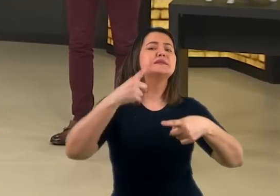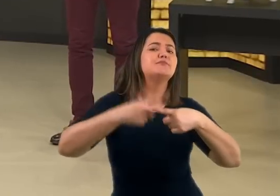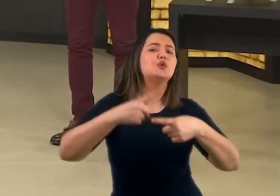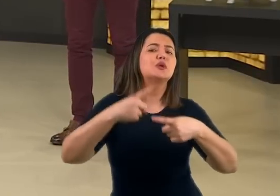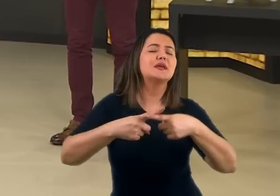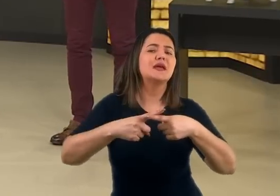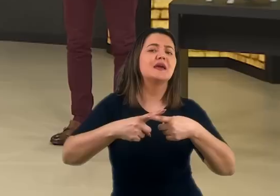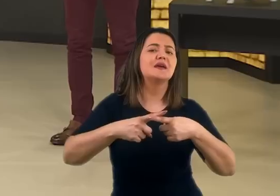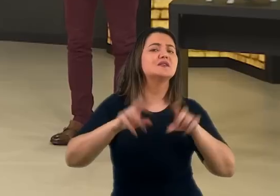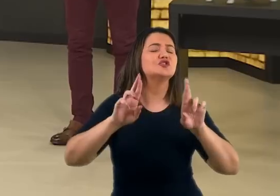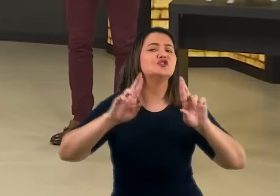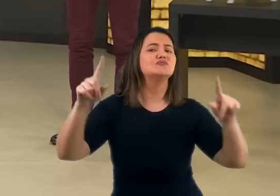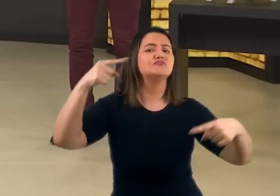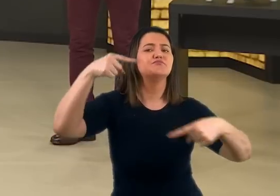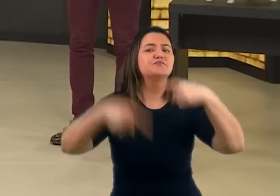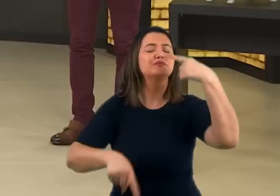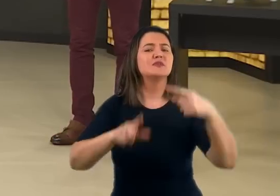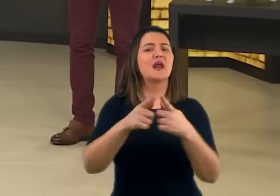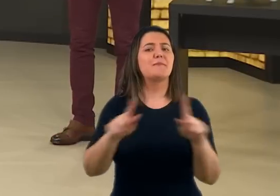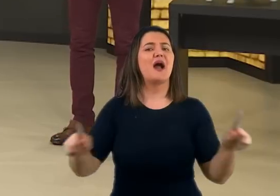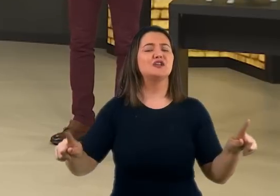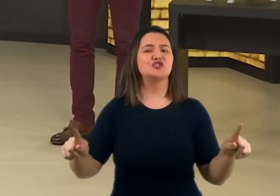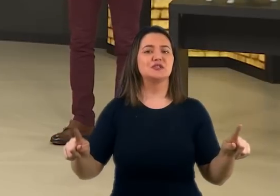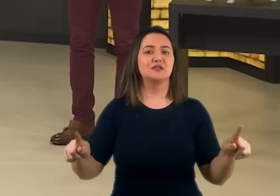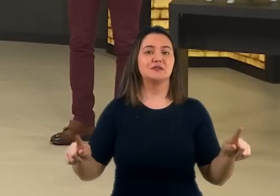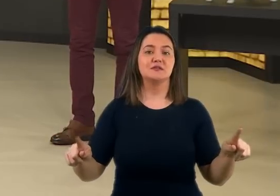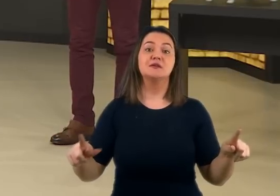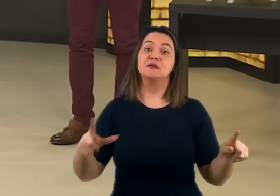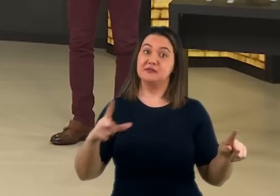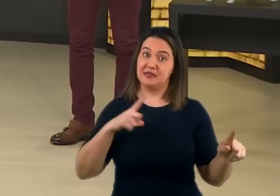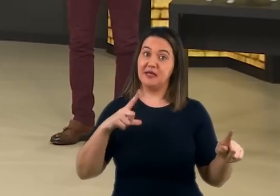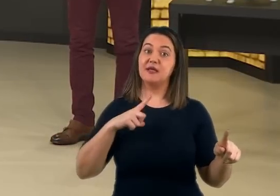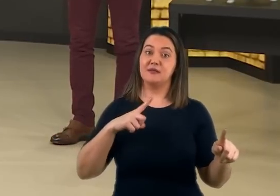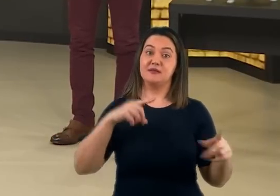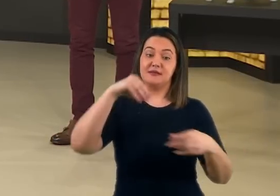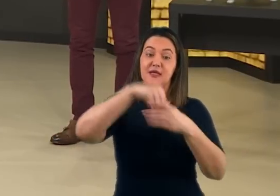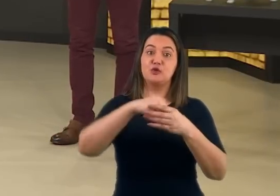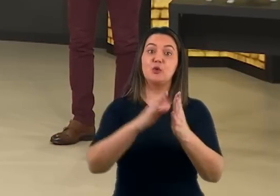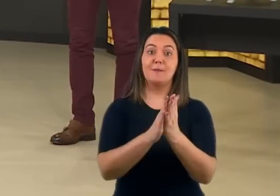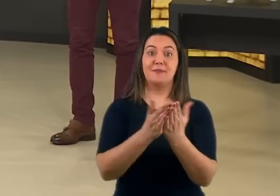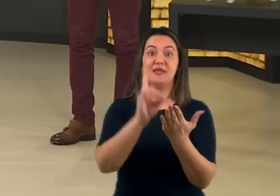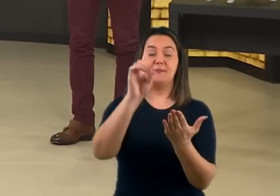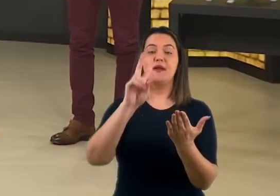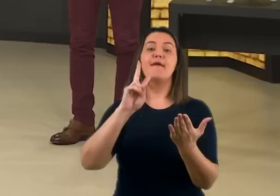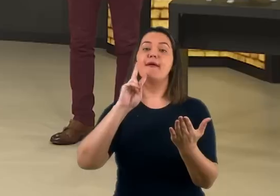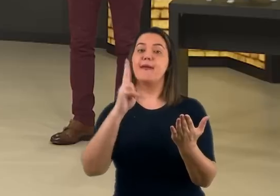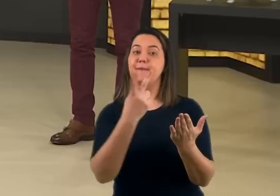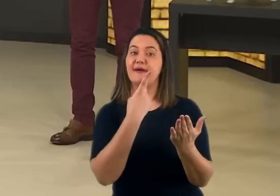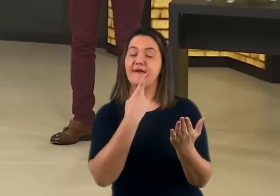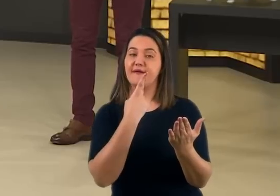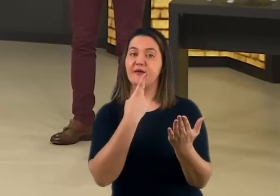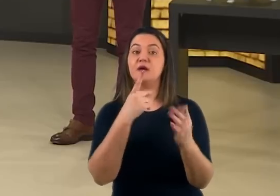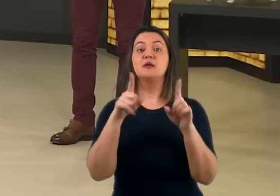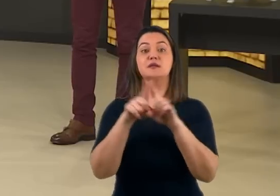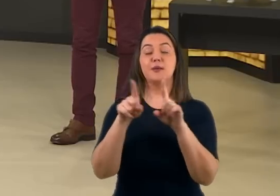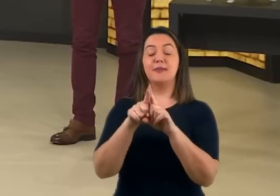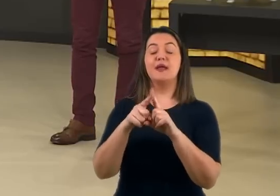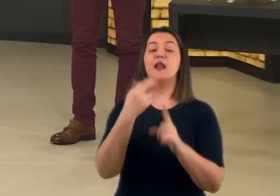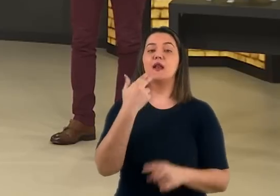fenômeno gramaticalmente irregular ocorre com certa frequência na Bíblia hebraica e também na sua parte